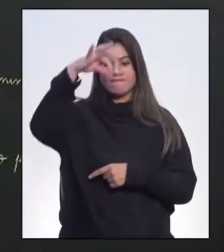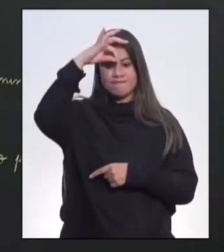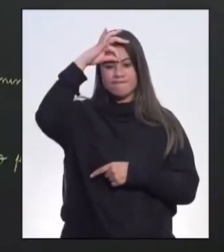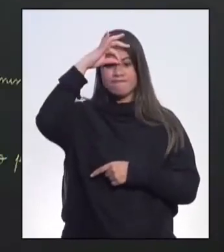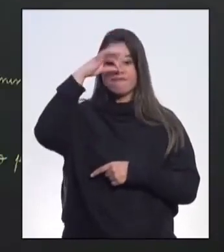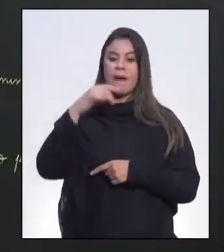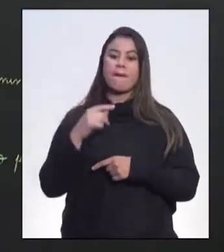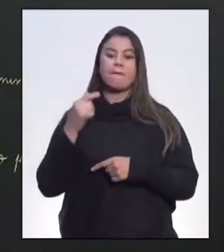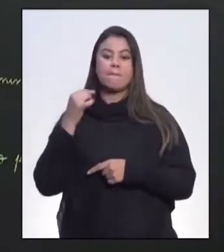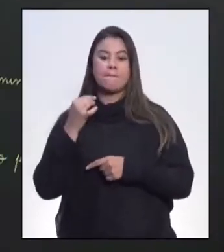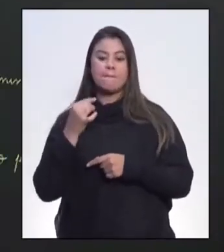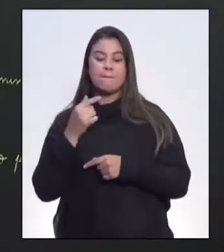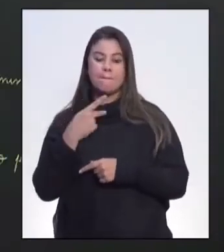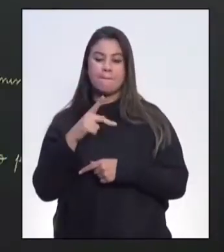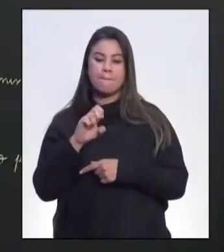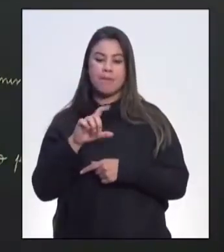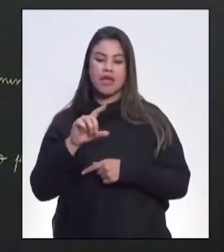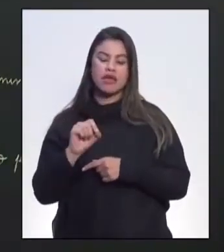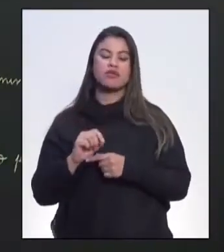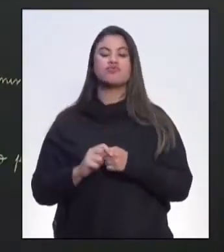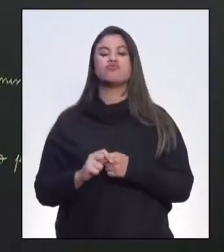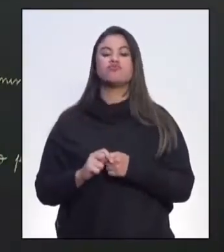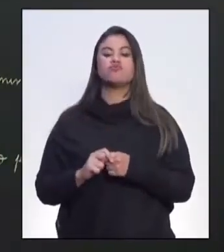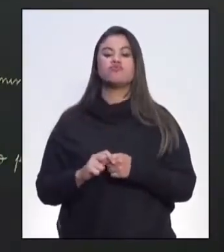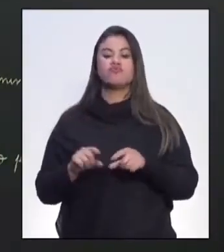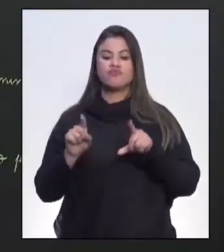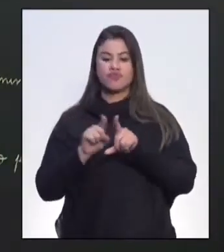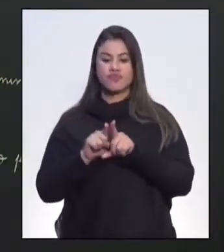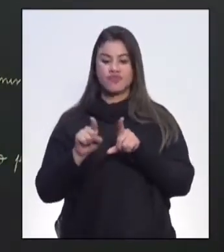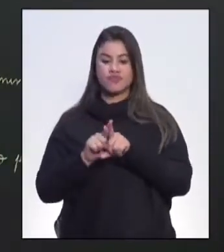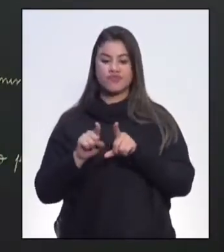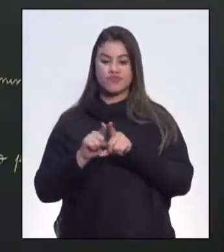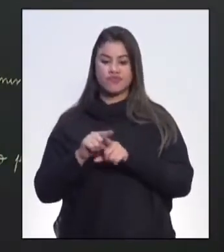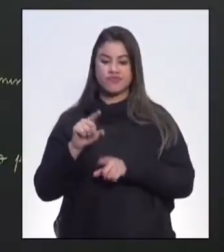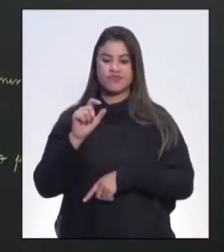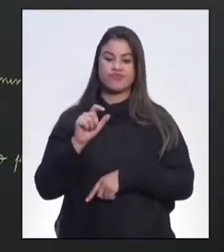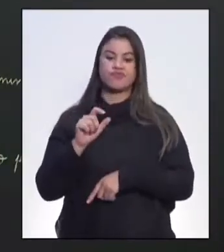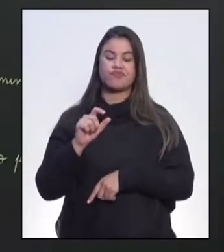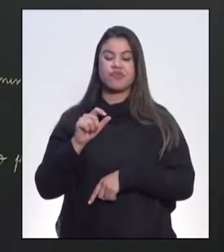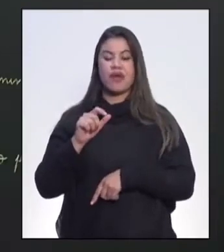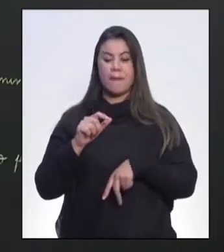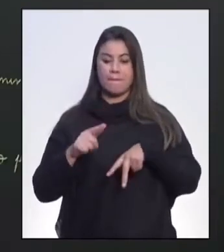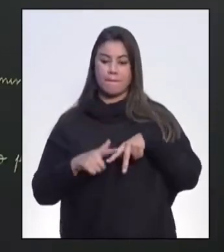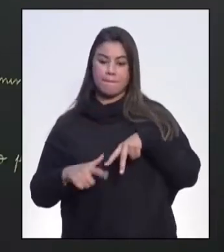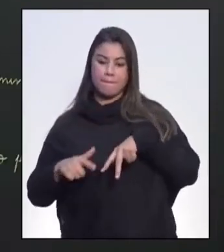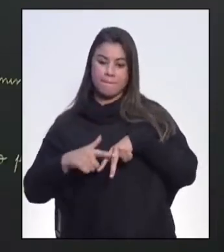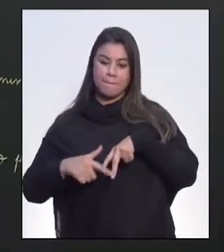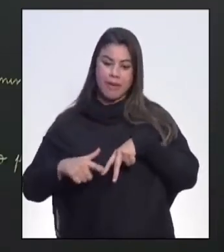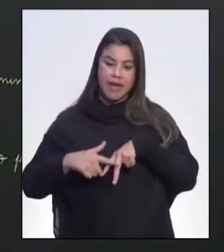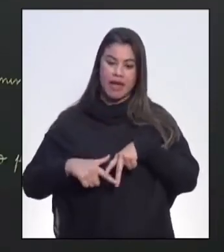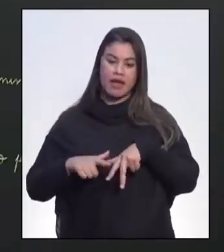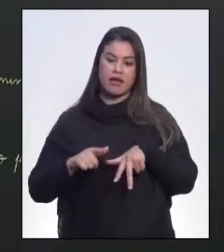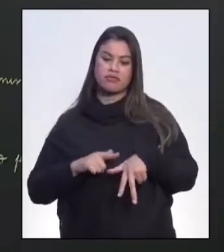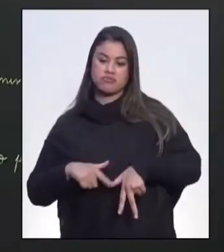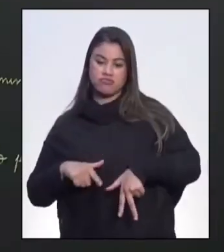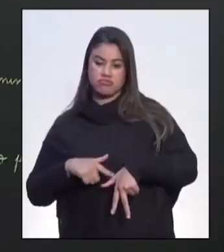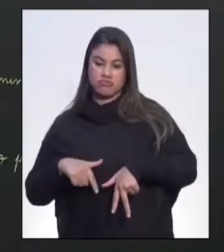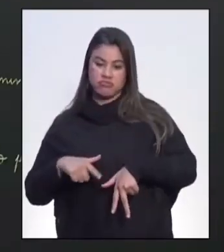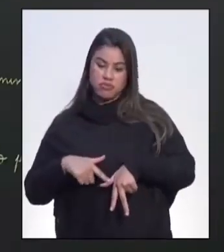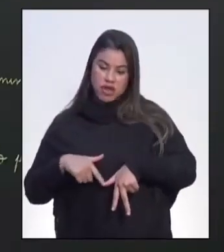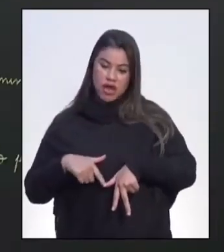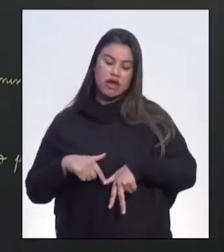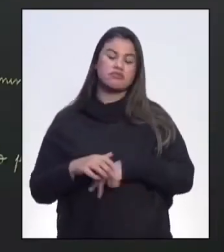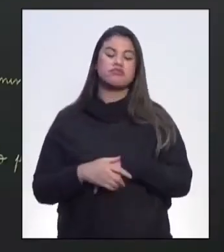a surgir, pelos na axila, um aumento de pelos às vezes nas pernas, no braço, um pouco dessas